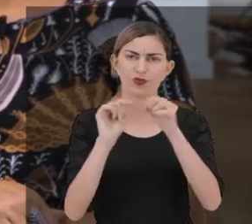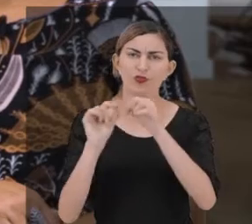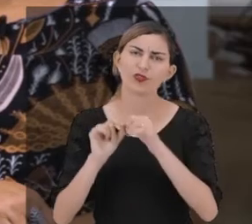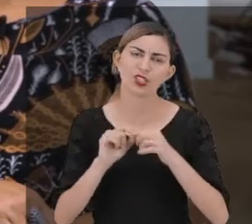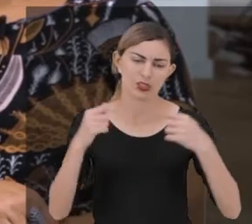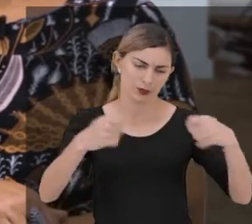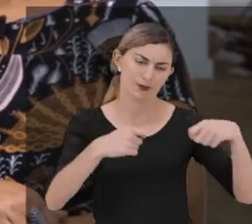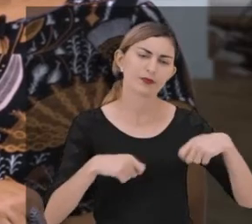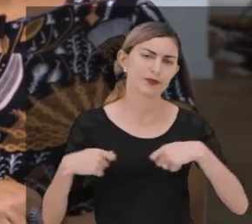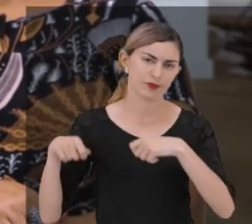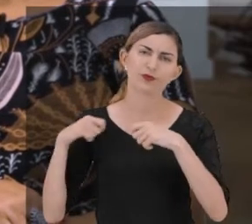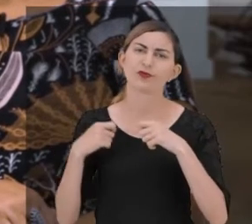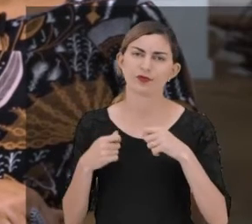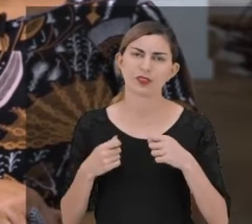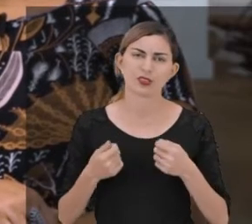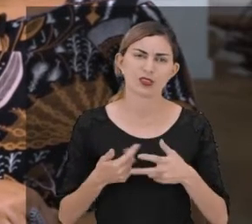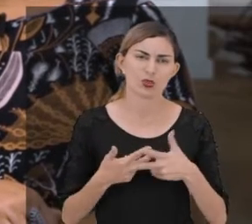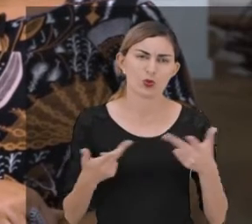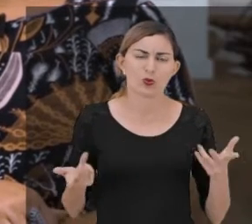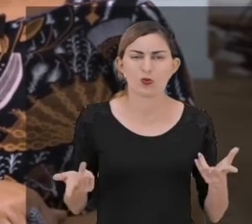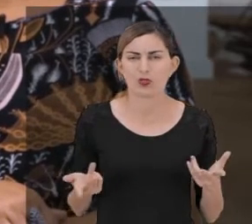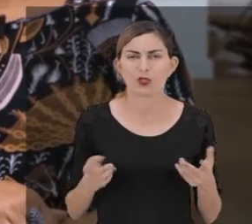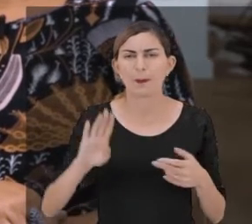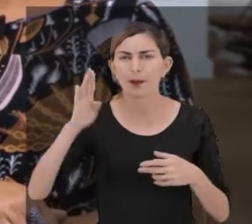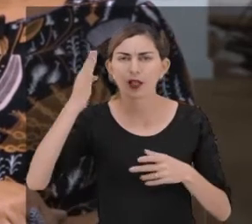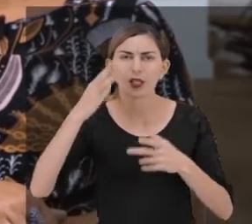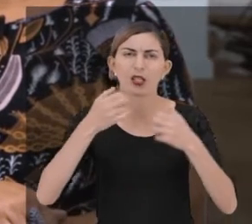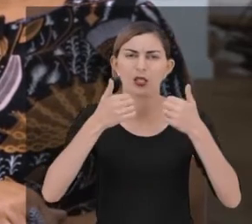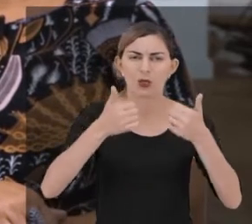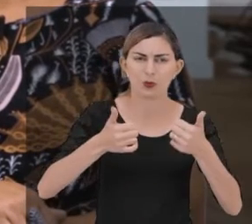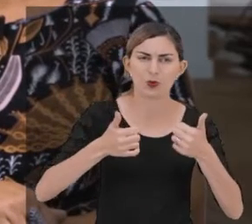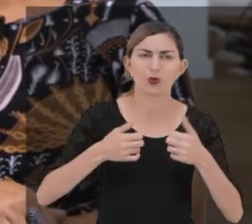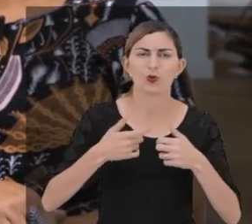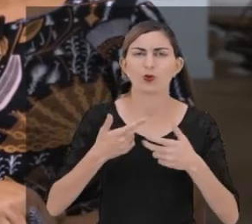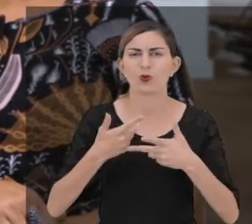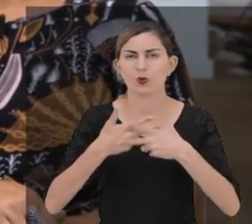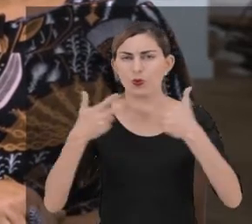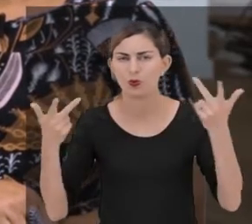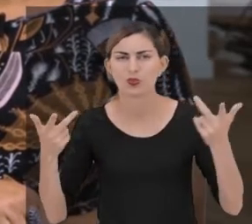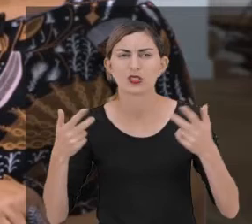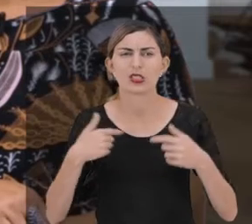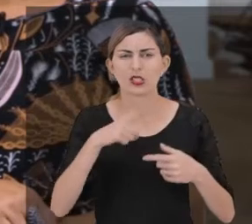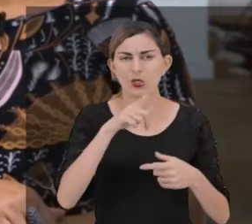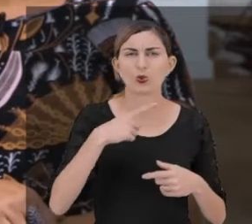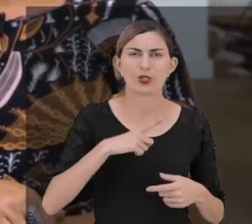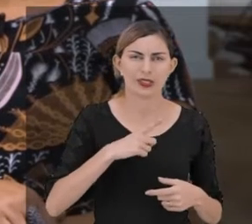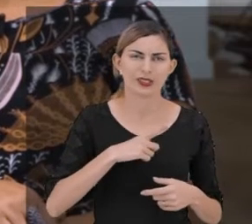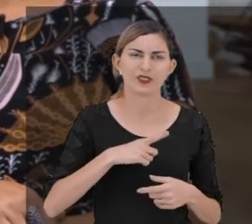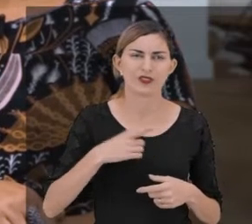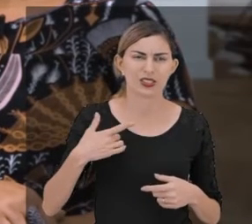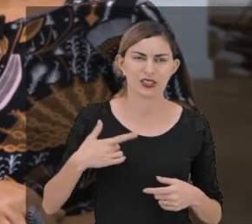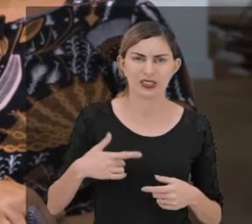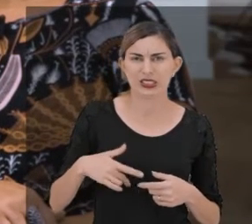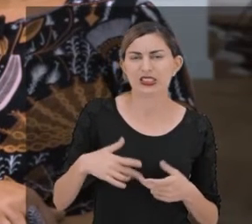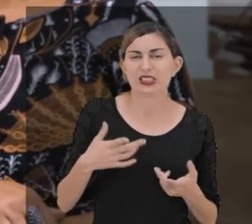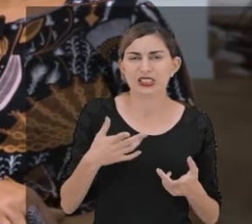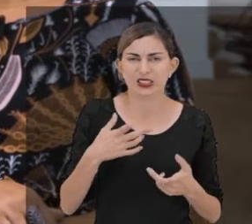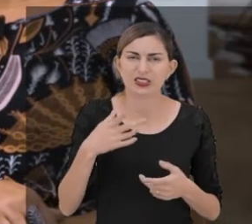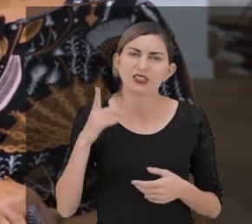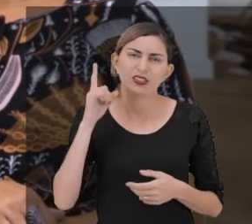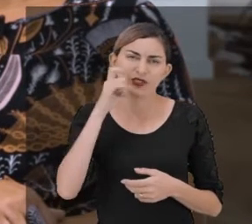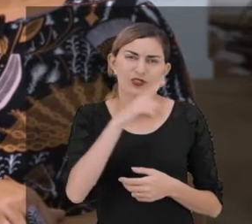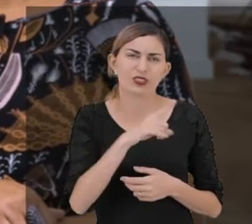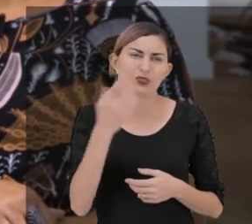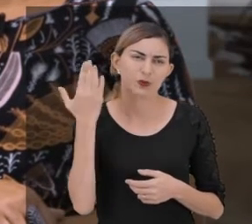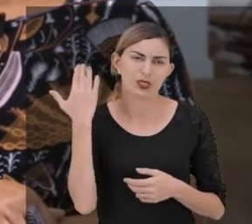fazer suas necessidades fisiológicas. Uhum. Eu, Silvia, tive a infelicidade de ter atuado